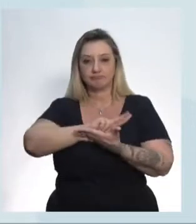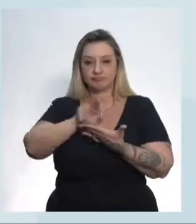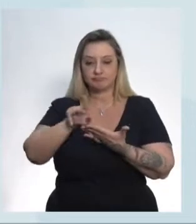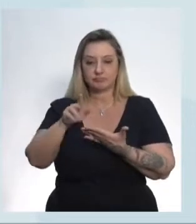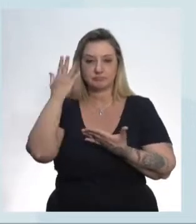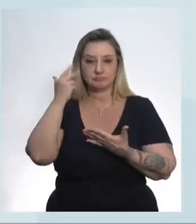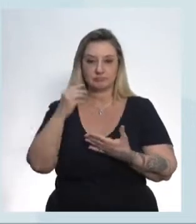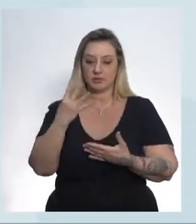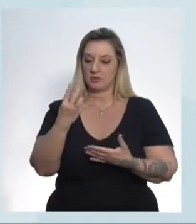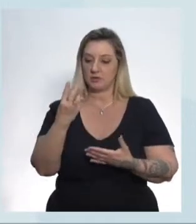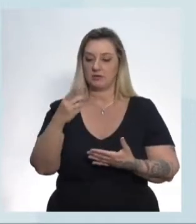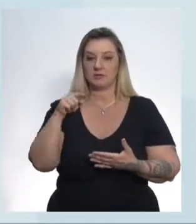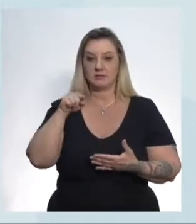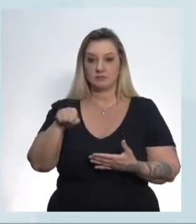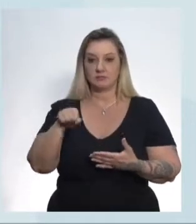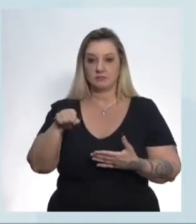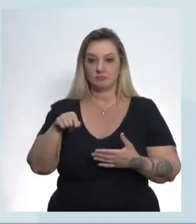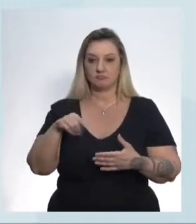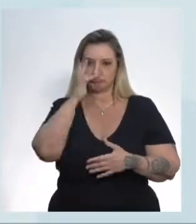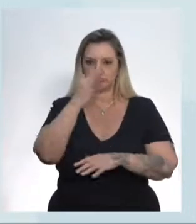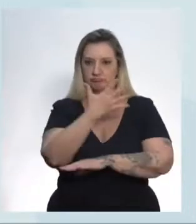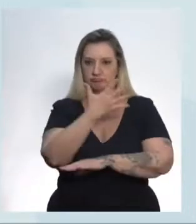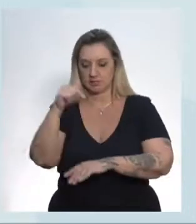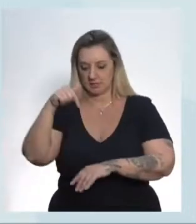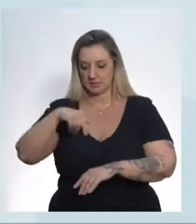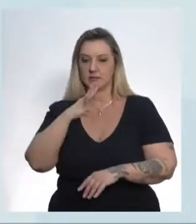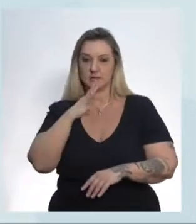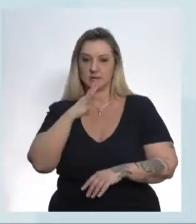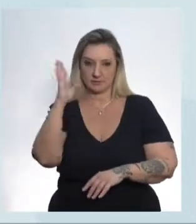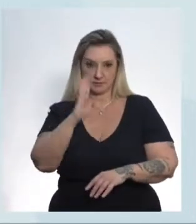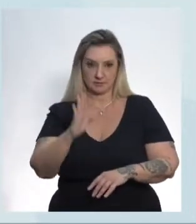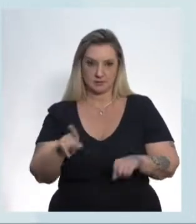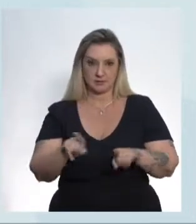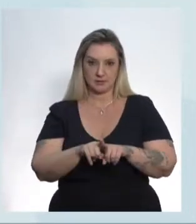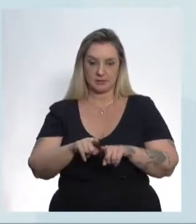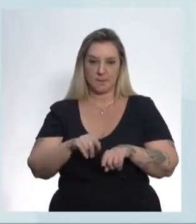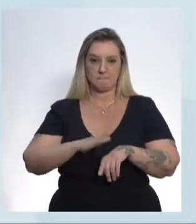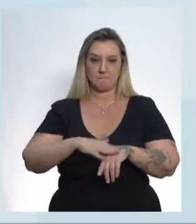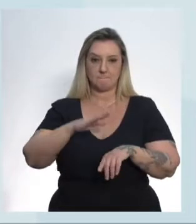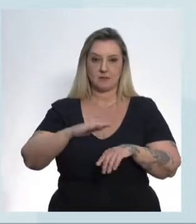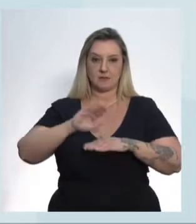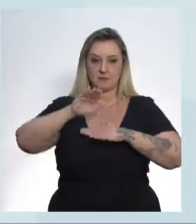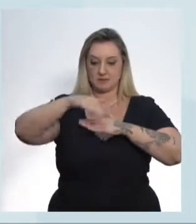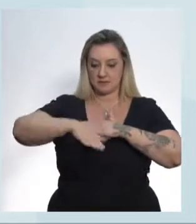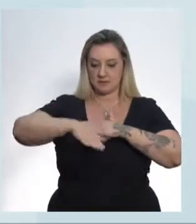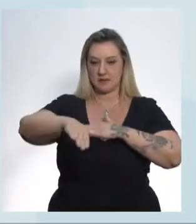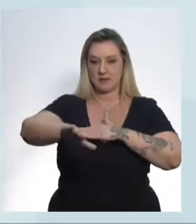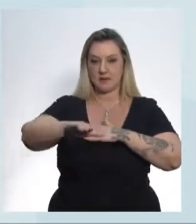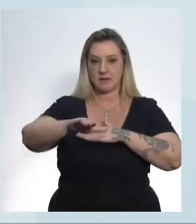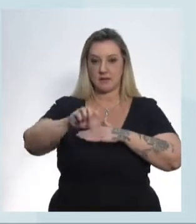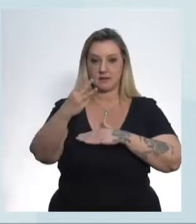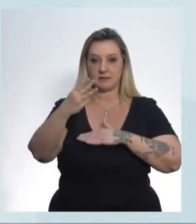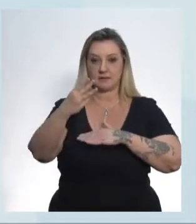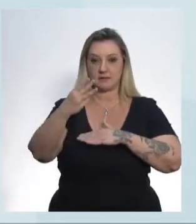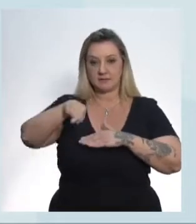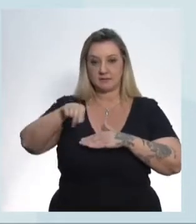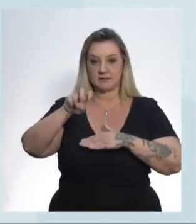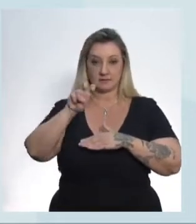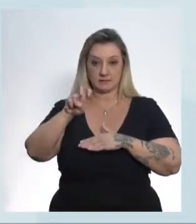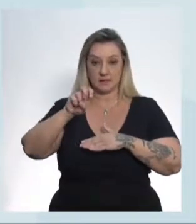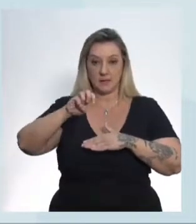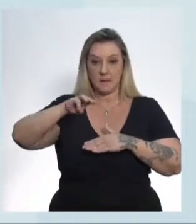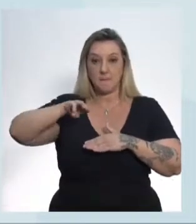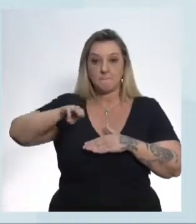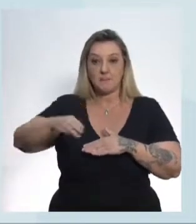e 43 mil espécies vegetais conhecidas aqui no Brasil. E o Brasil possui uma costa marinha de 3,5 milhões de quilômetros quadrados,